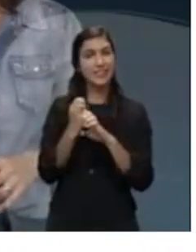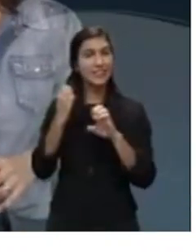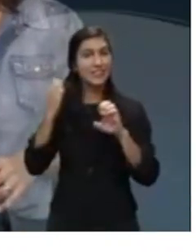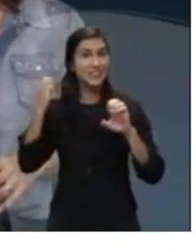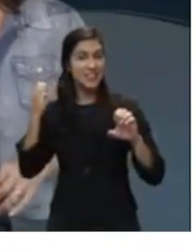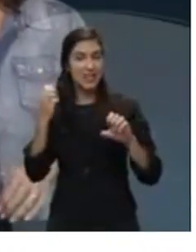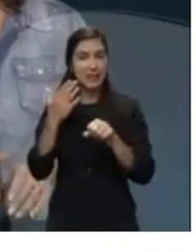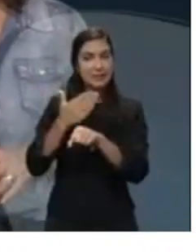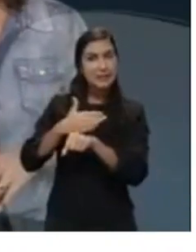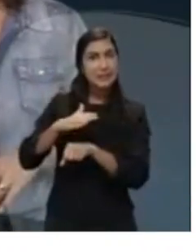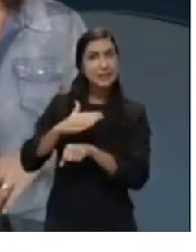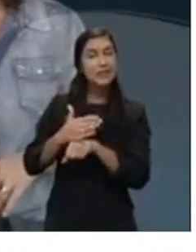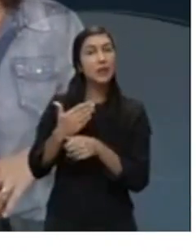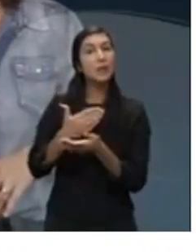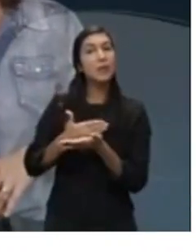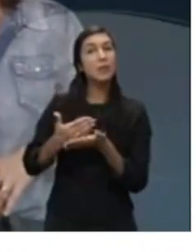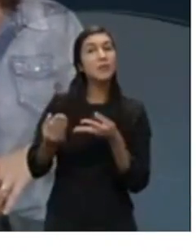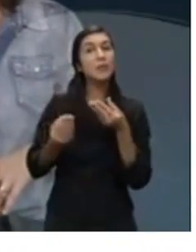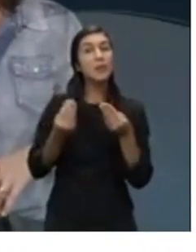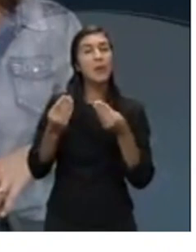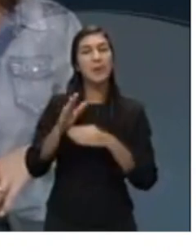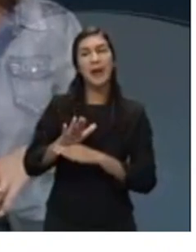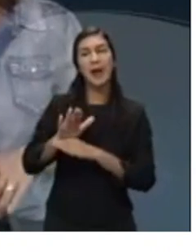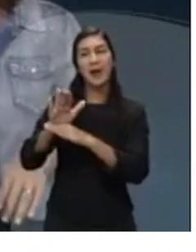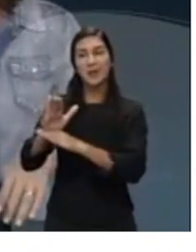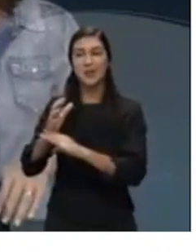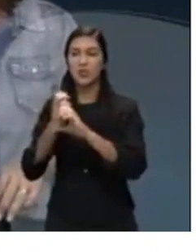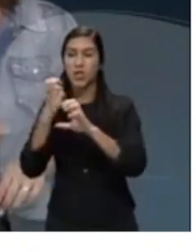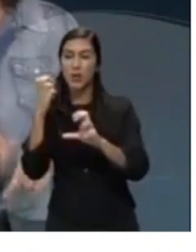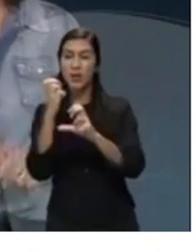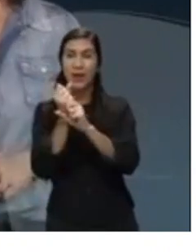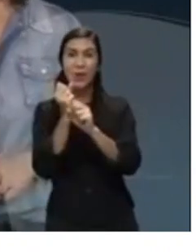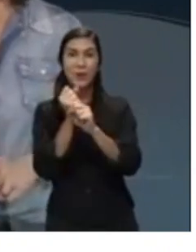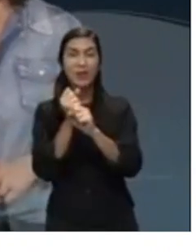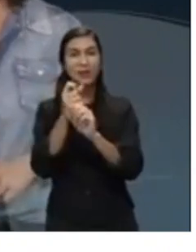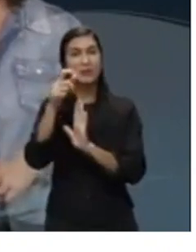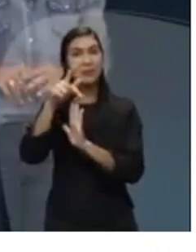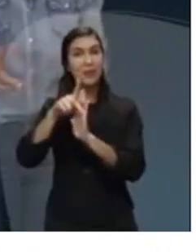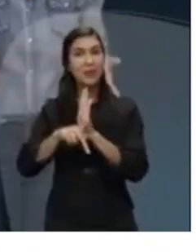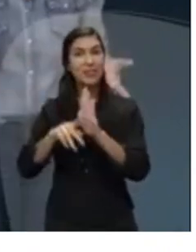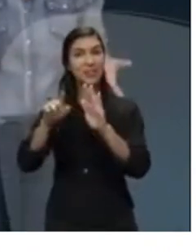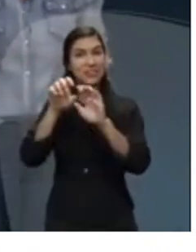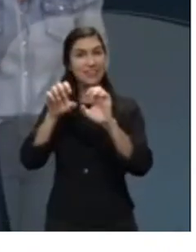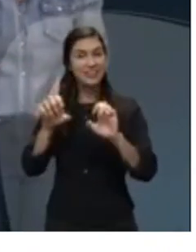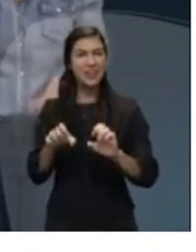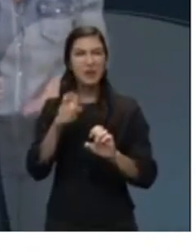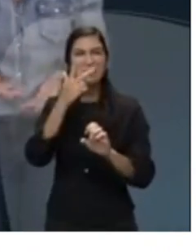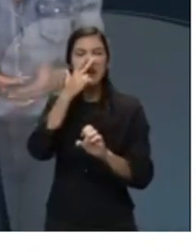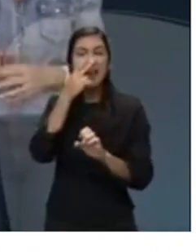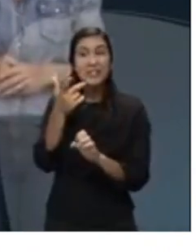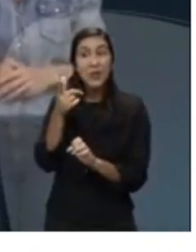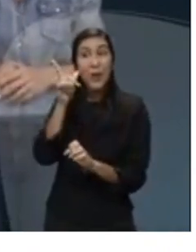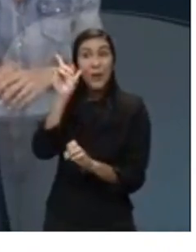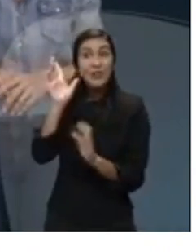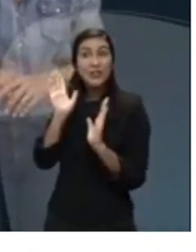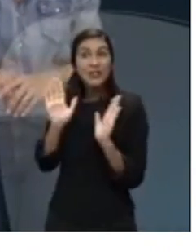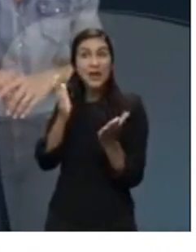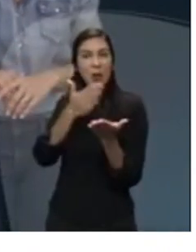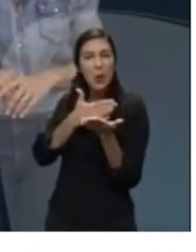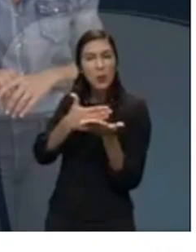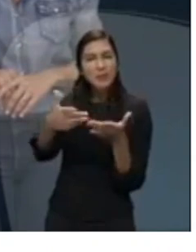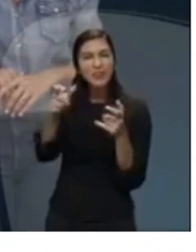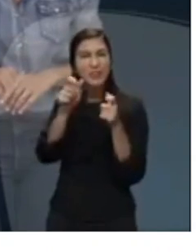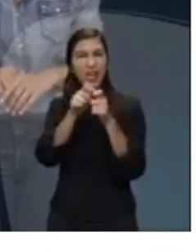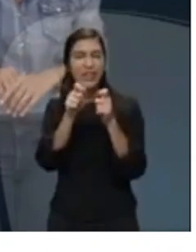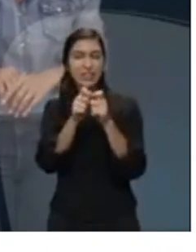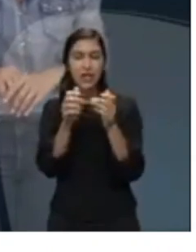engenheira trainee, começaram com o auxílio ao engenheiro calculista do projeto estrutural. Parece que foi ontem mesmo que a gente estava